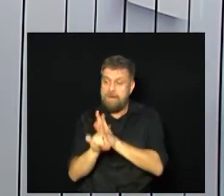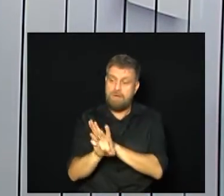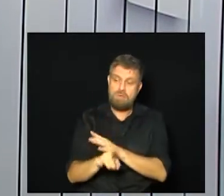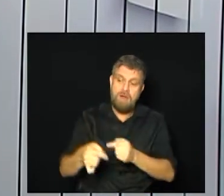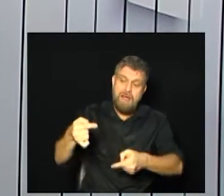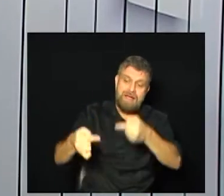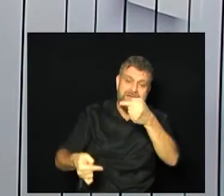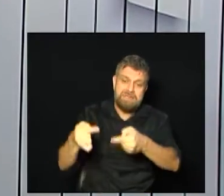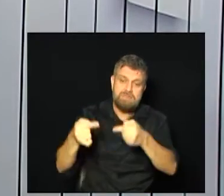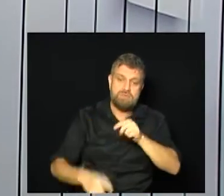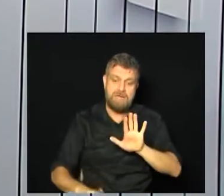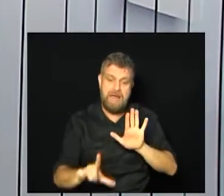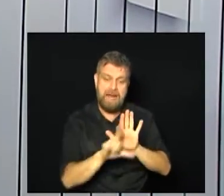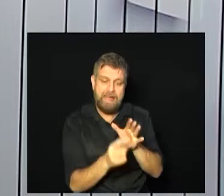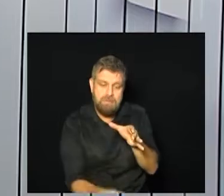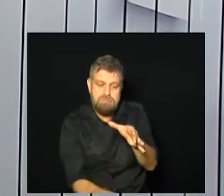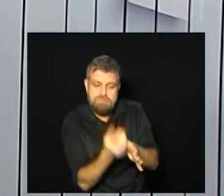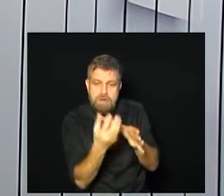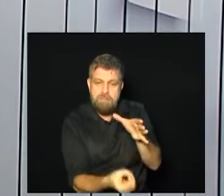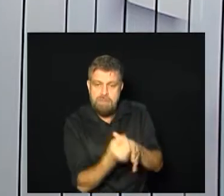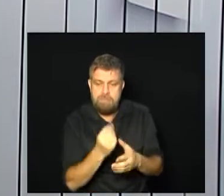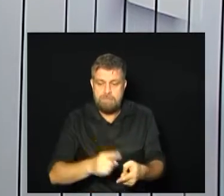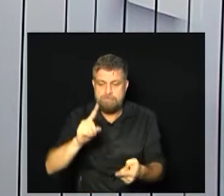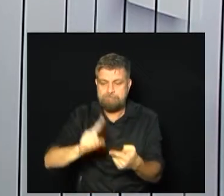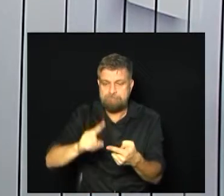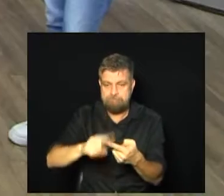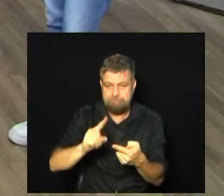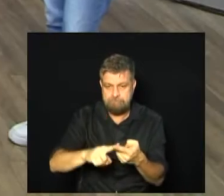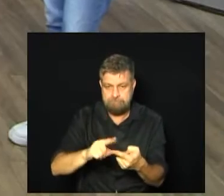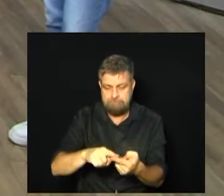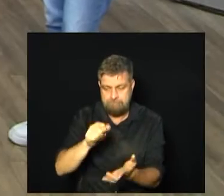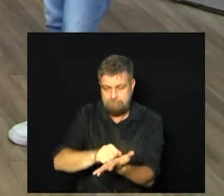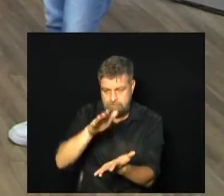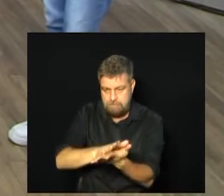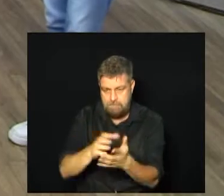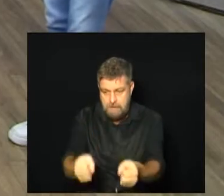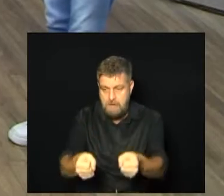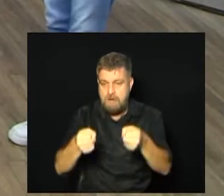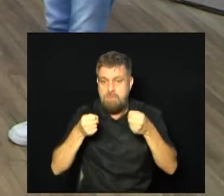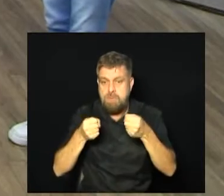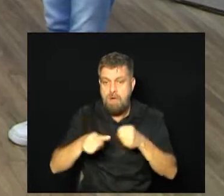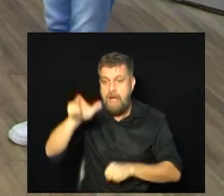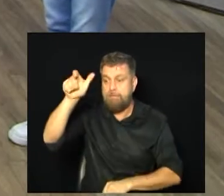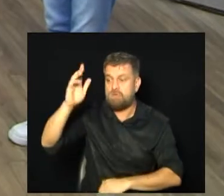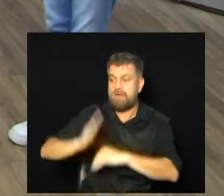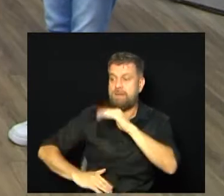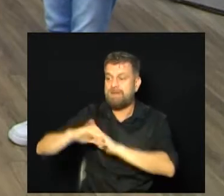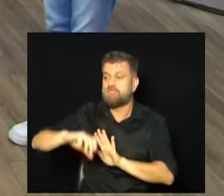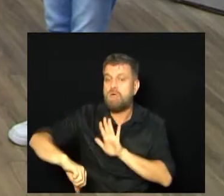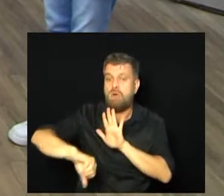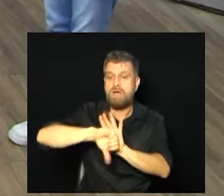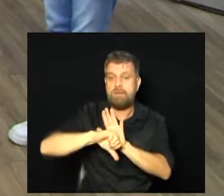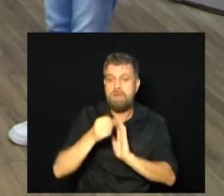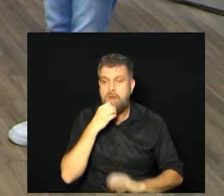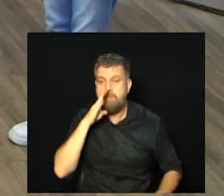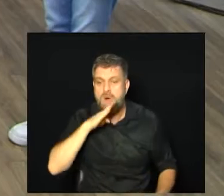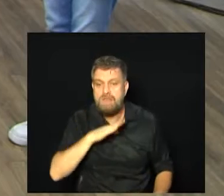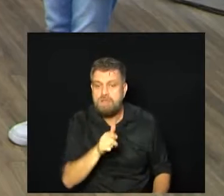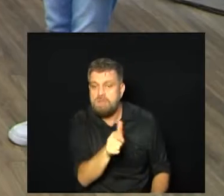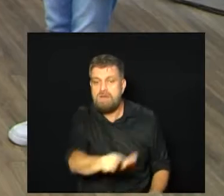discutir mais leis e punições aos agressores? Boa tarde mais uma vez.